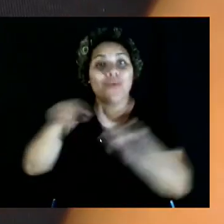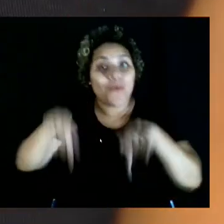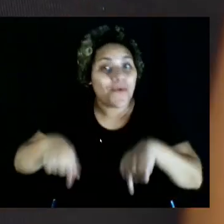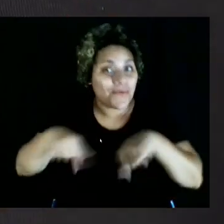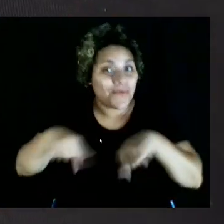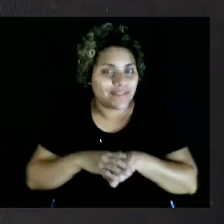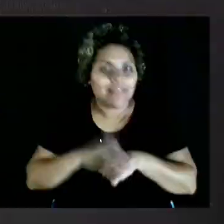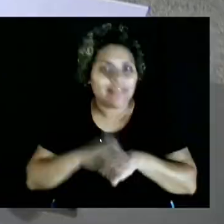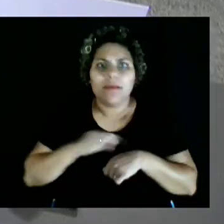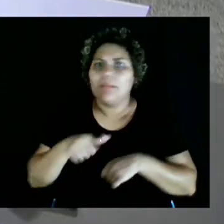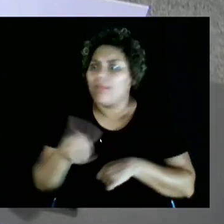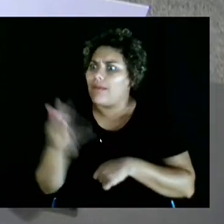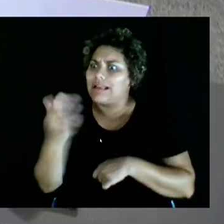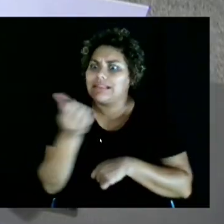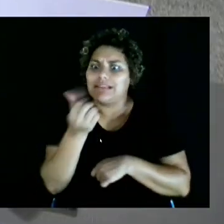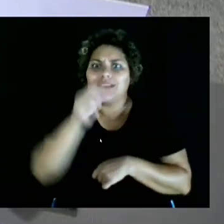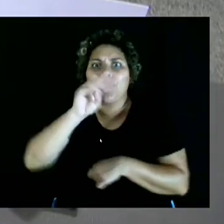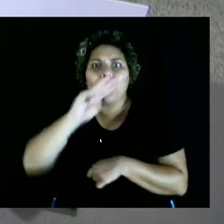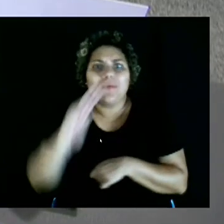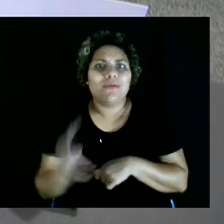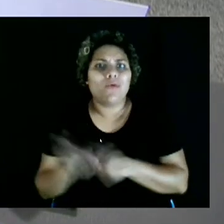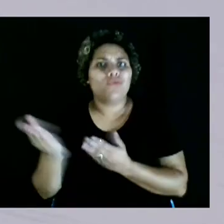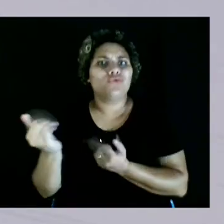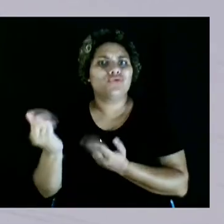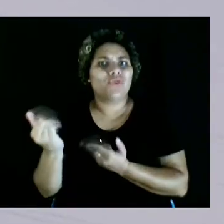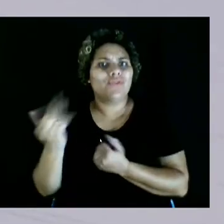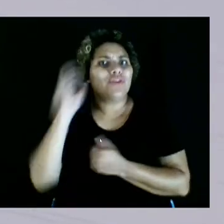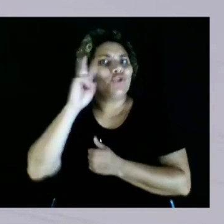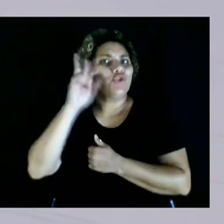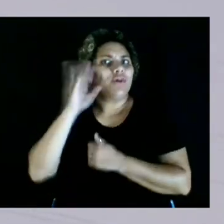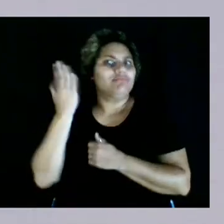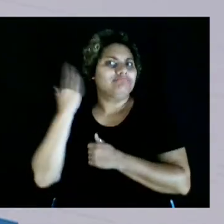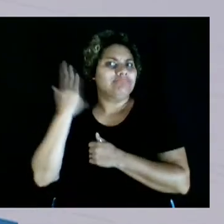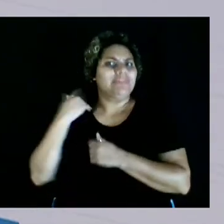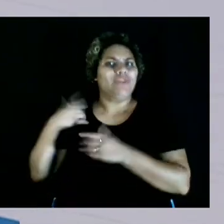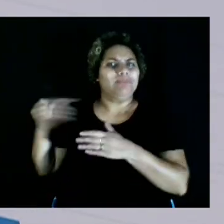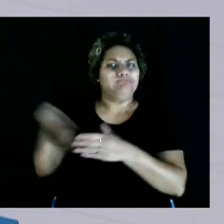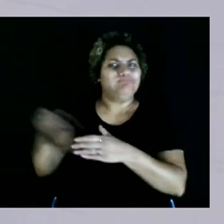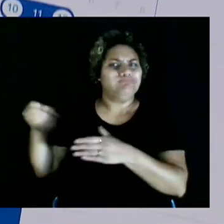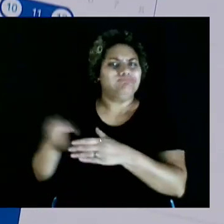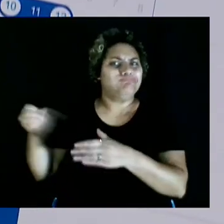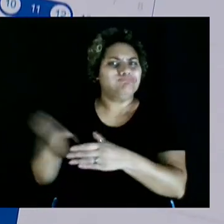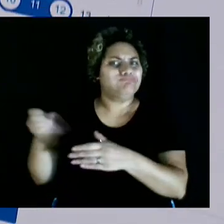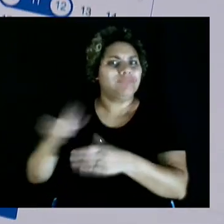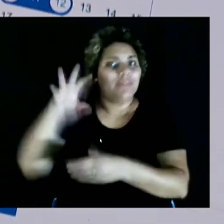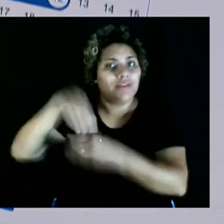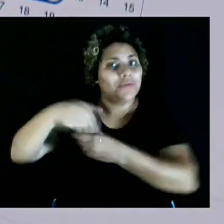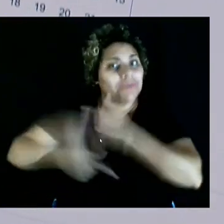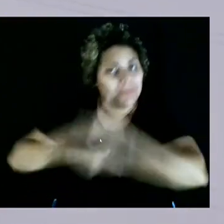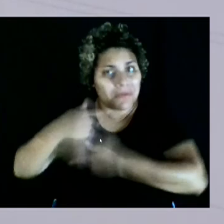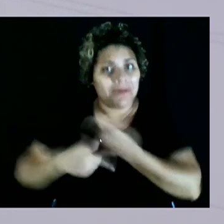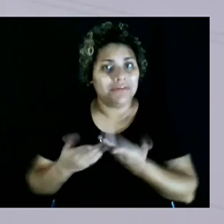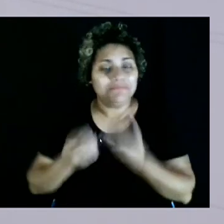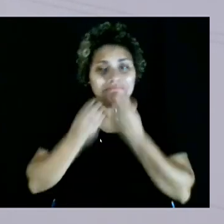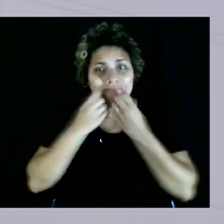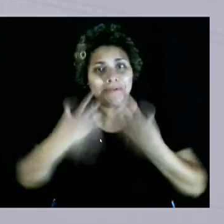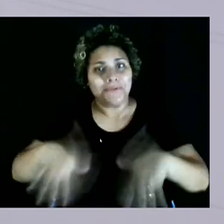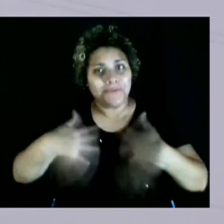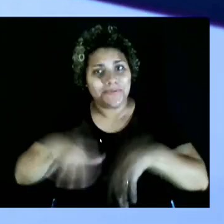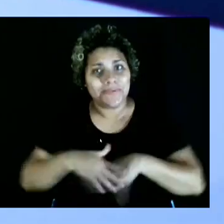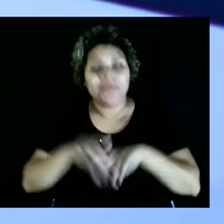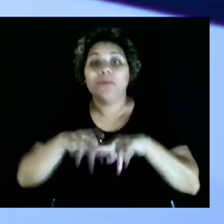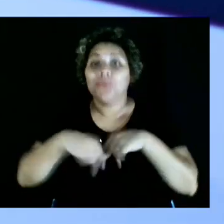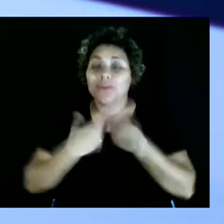jovens na sua história empregados, inseridos no mundo do trabalho. Então, o CIE realmente está aqui